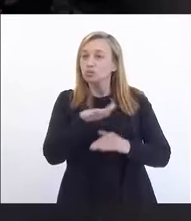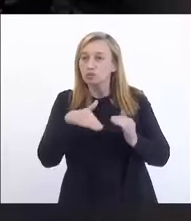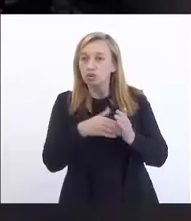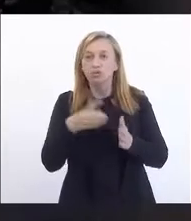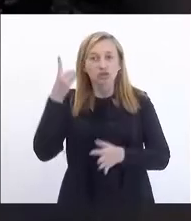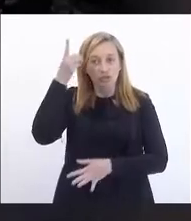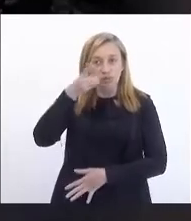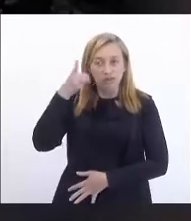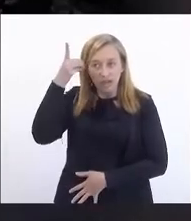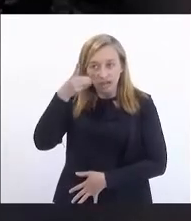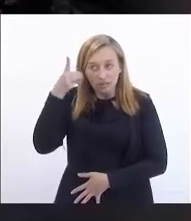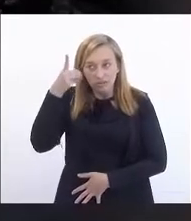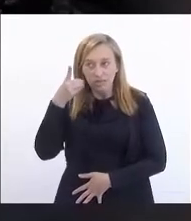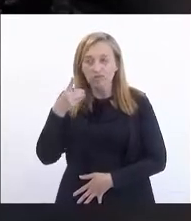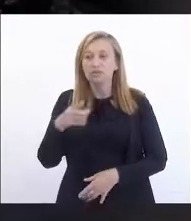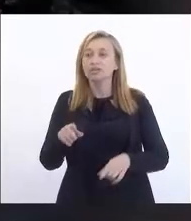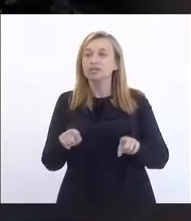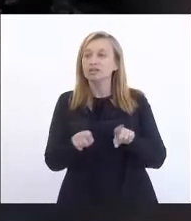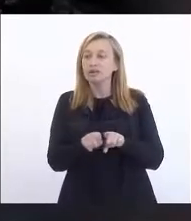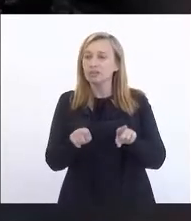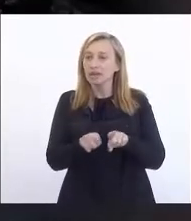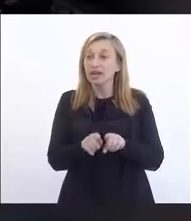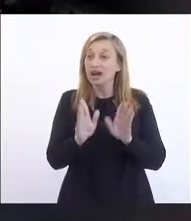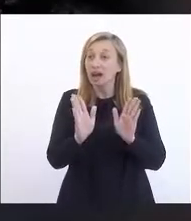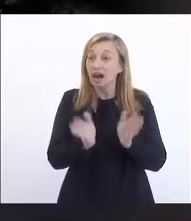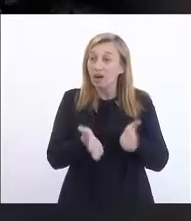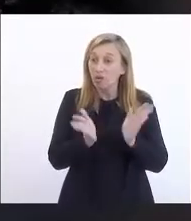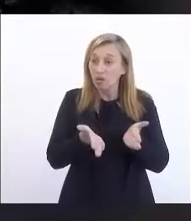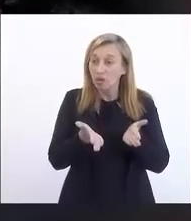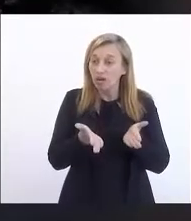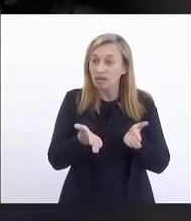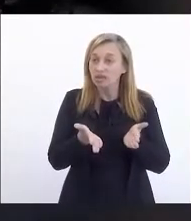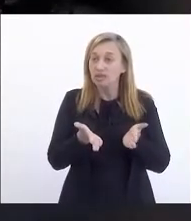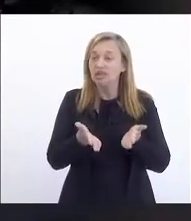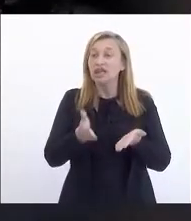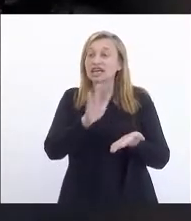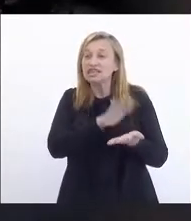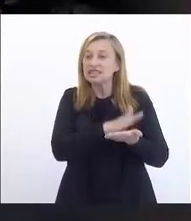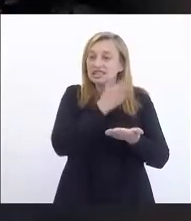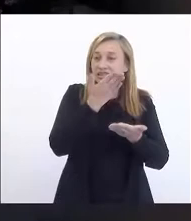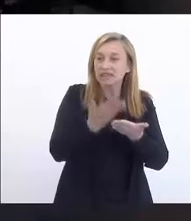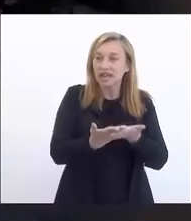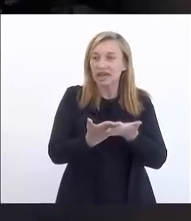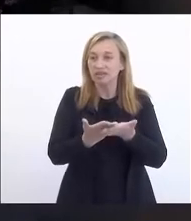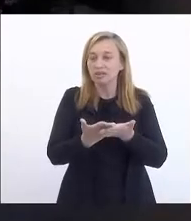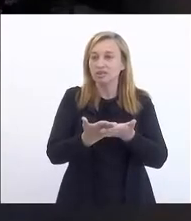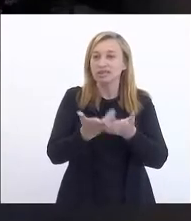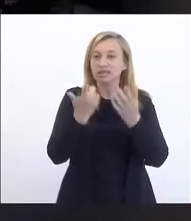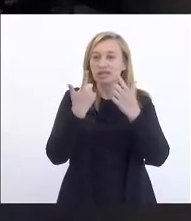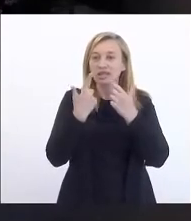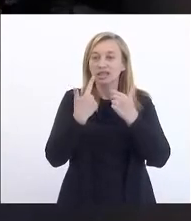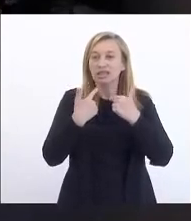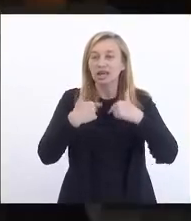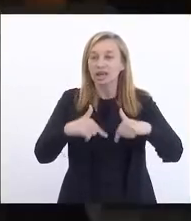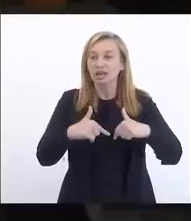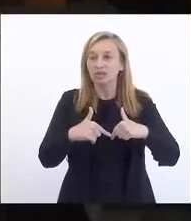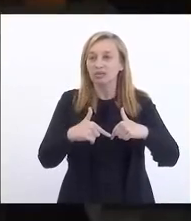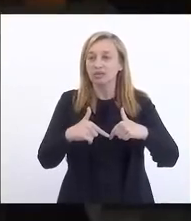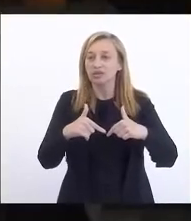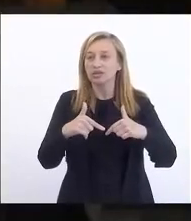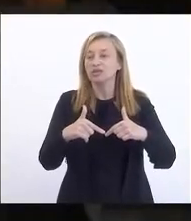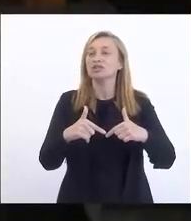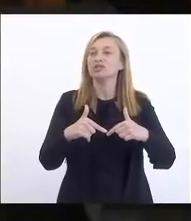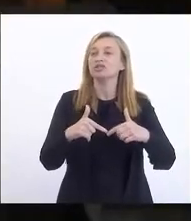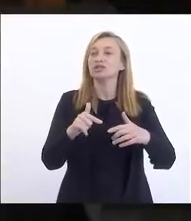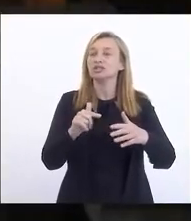deputados. Estou saudando agora a senhora intérprete da linguagem de Libra, que